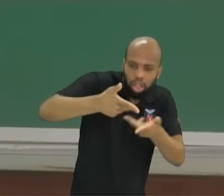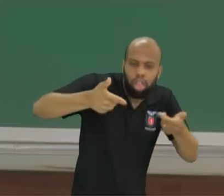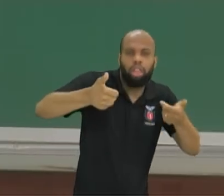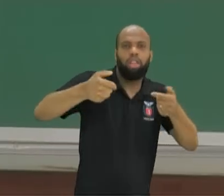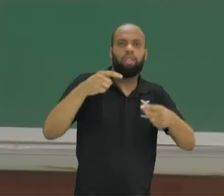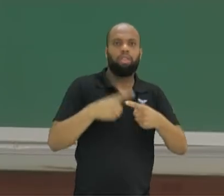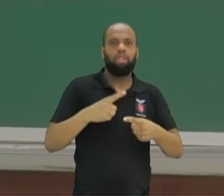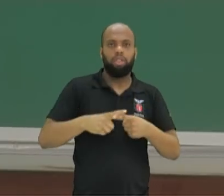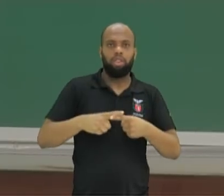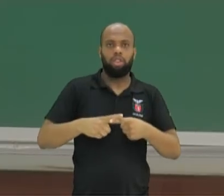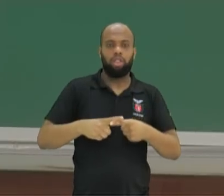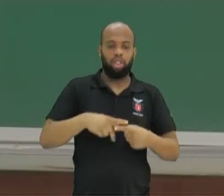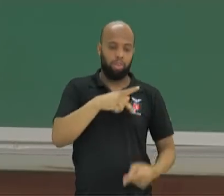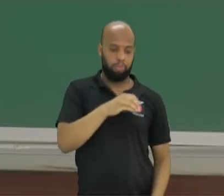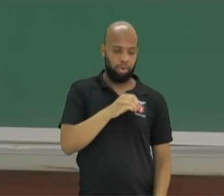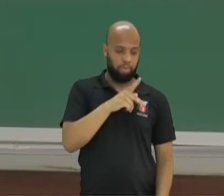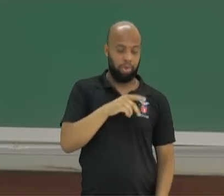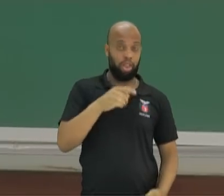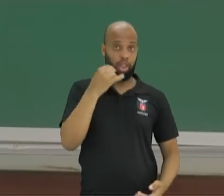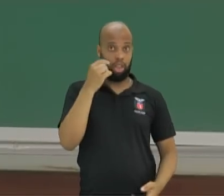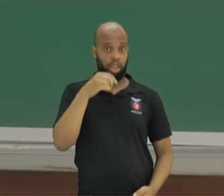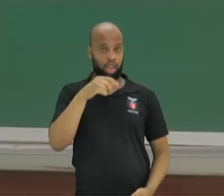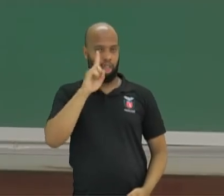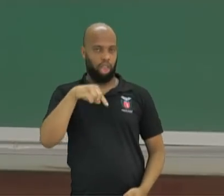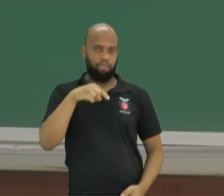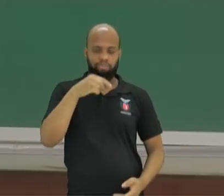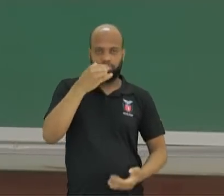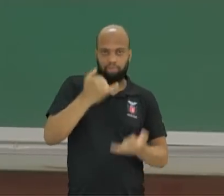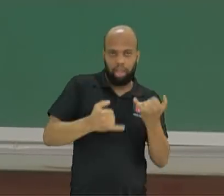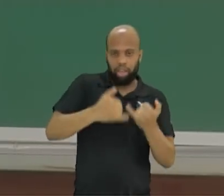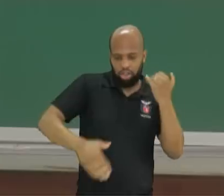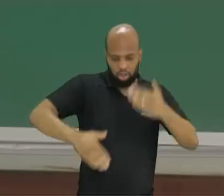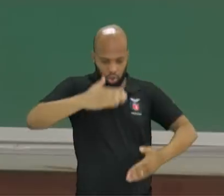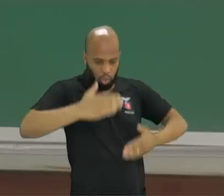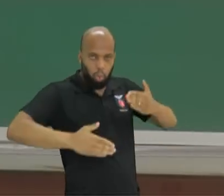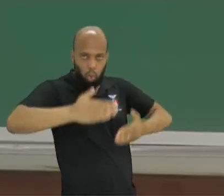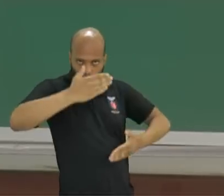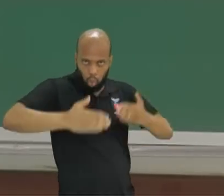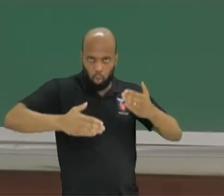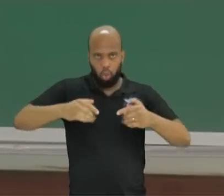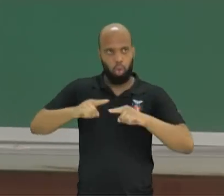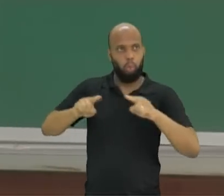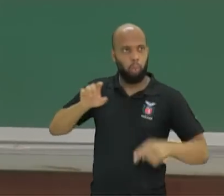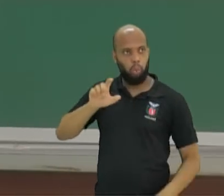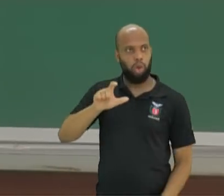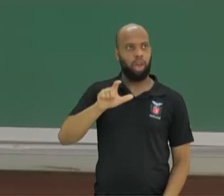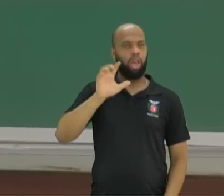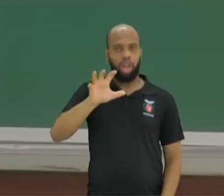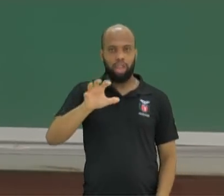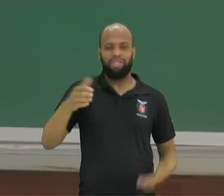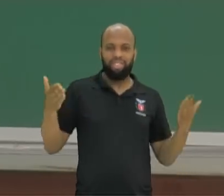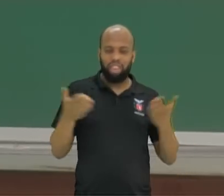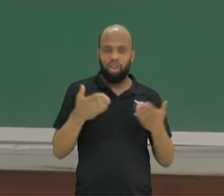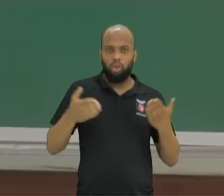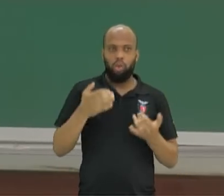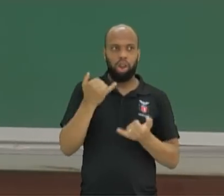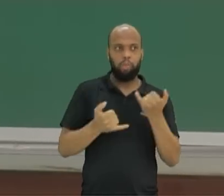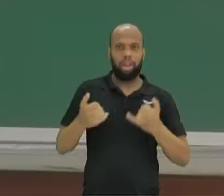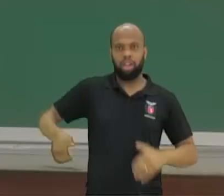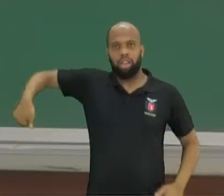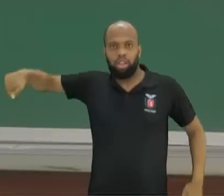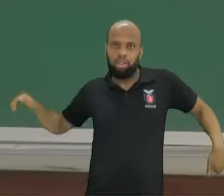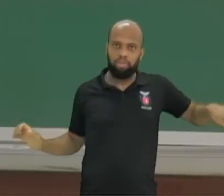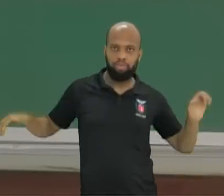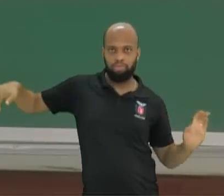popping, ele é mais um movimento do robô, ele ainda mantém a característica do robô. O waving, ele vai ser